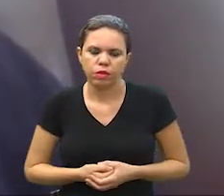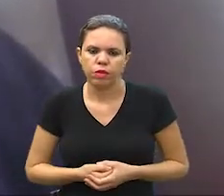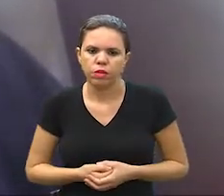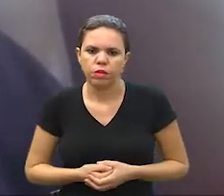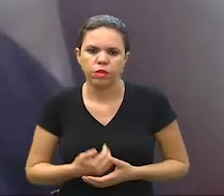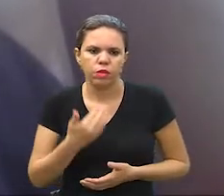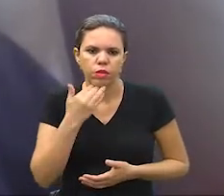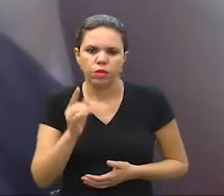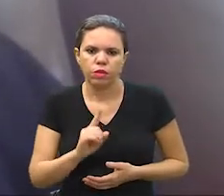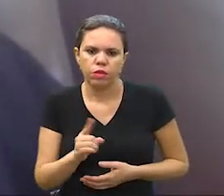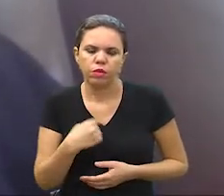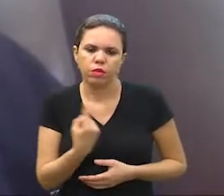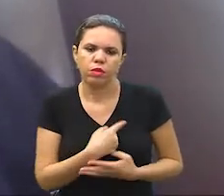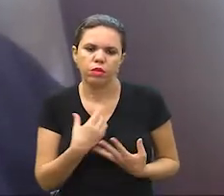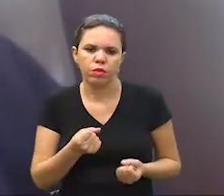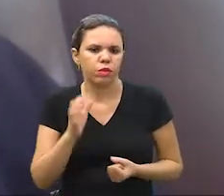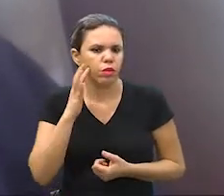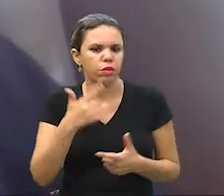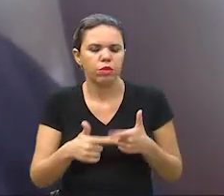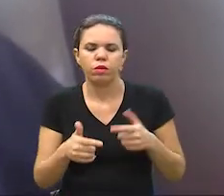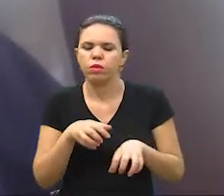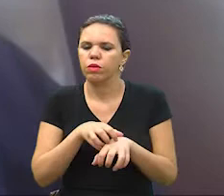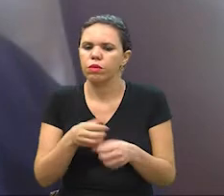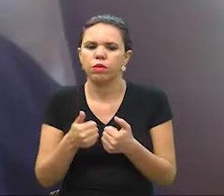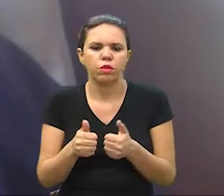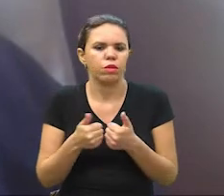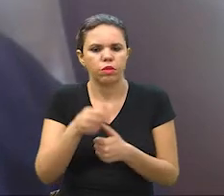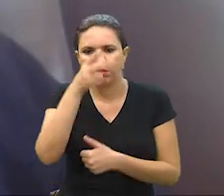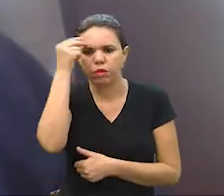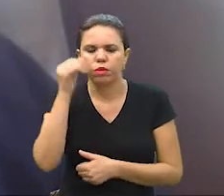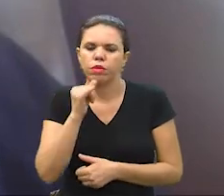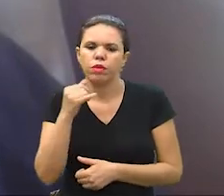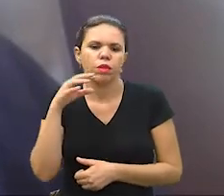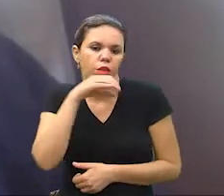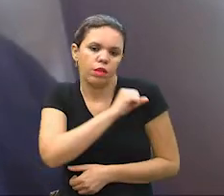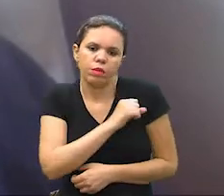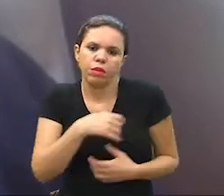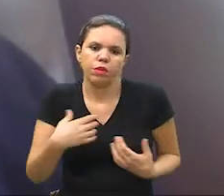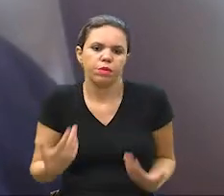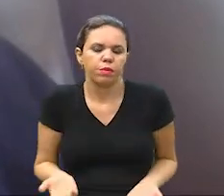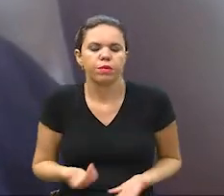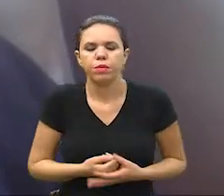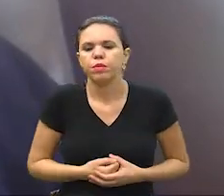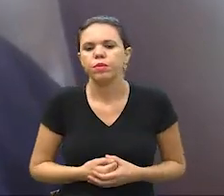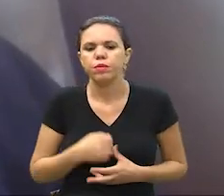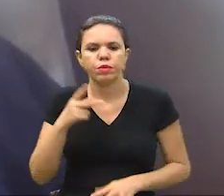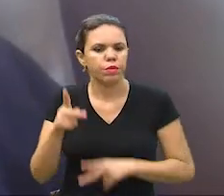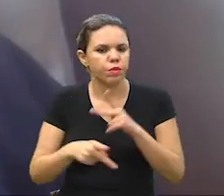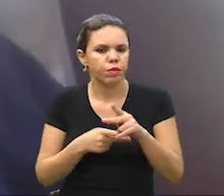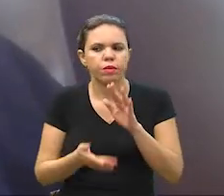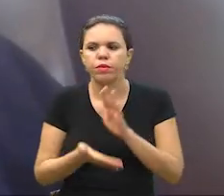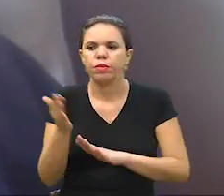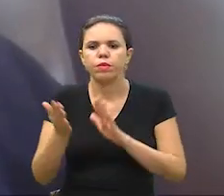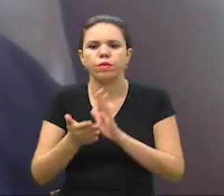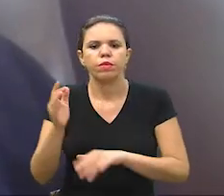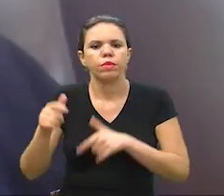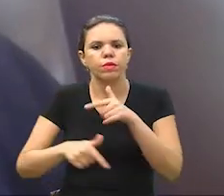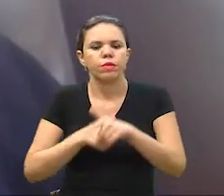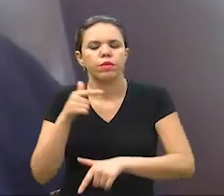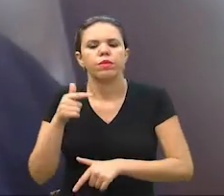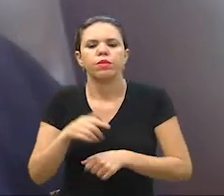Então, não adianta, porque nós não vamos resolver o transporte público, por exemplo, de um dia para o outro. E as pessoas saem para trabalhar e